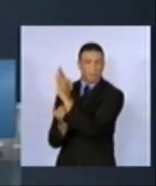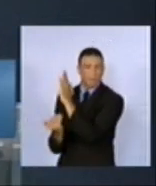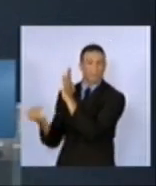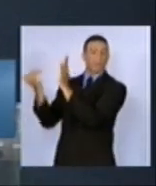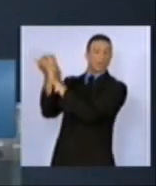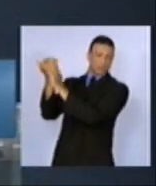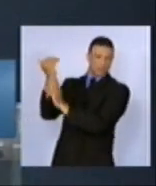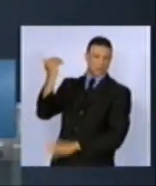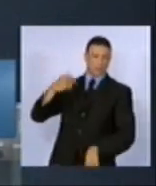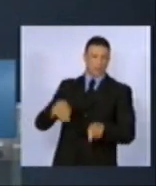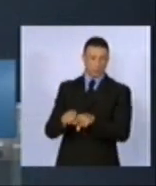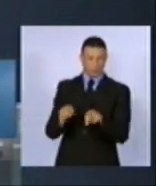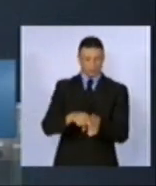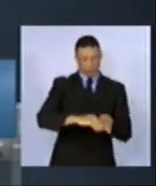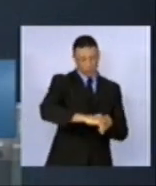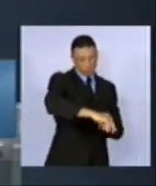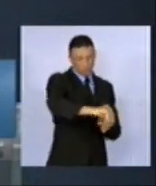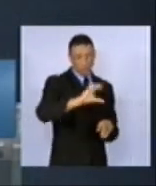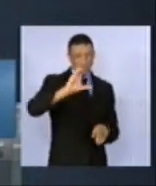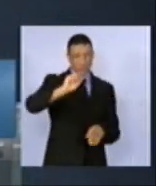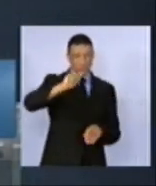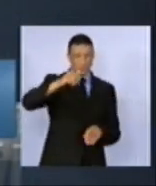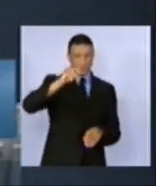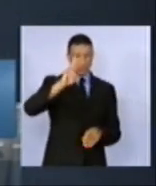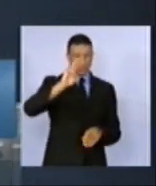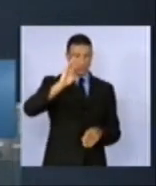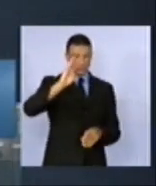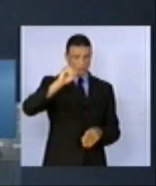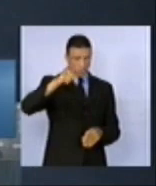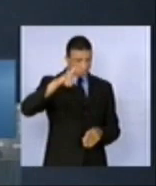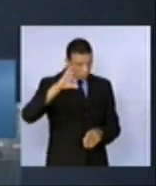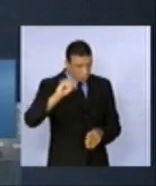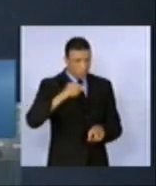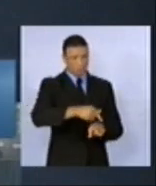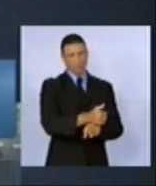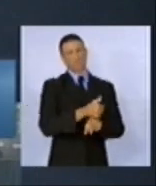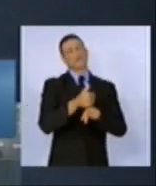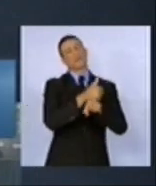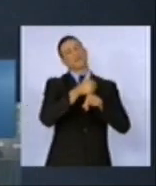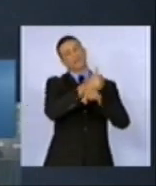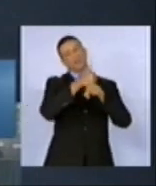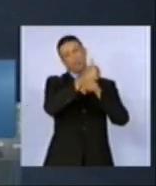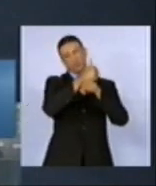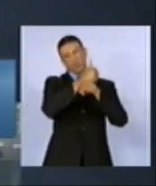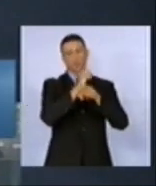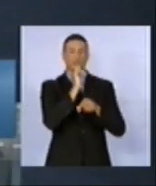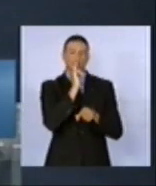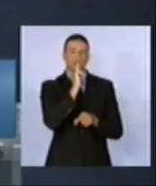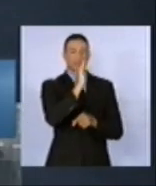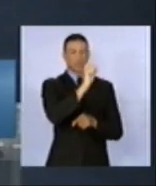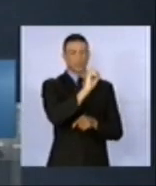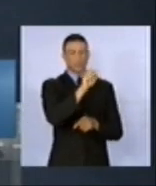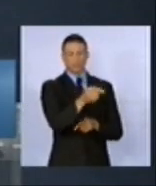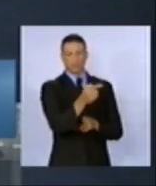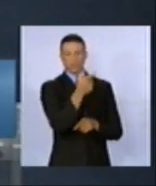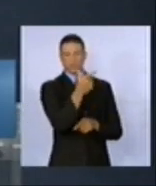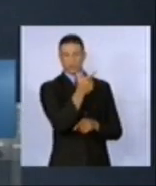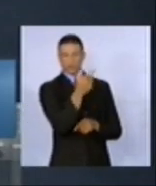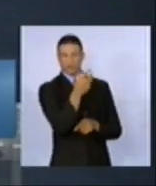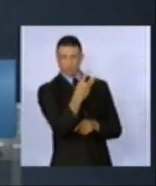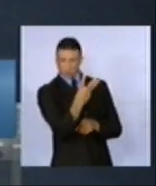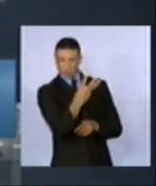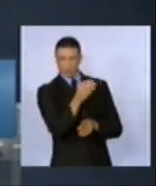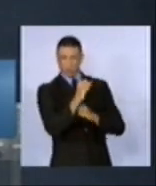mais Carbon no solo a você tem a vantagem de não queimar seu cana a gente cálcula mais ou menos 0.3 toneladas por retar por